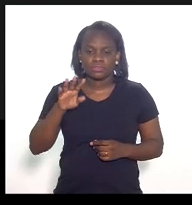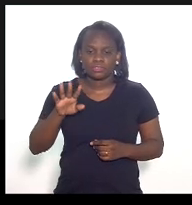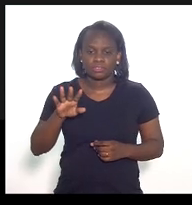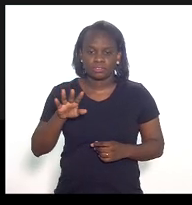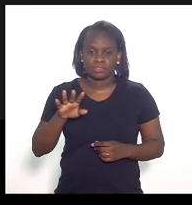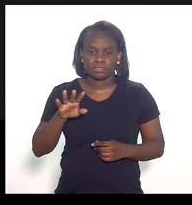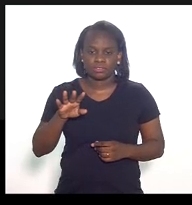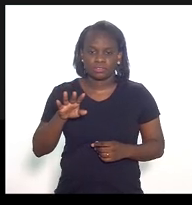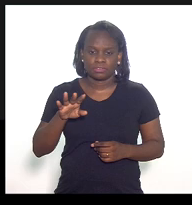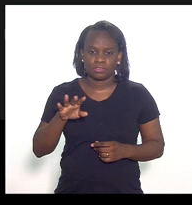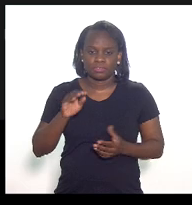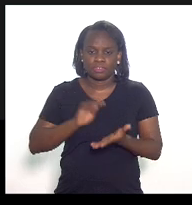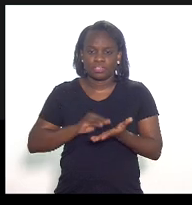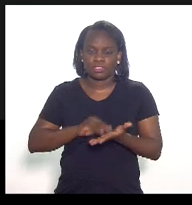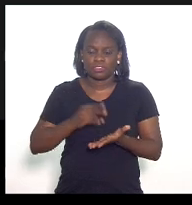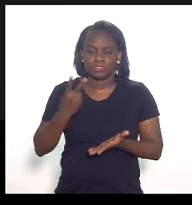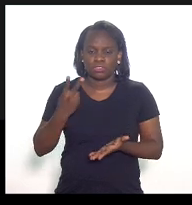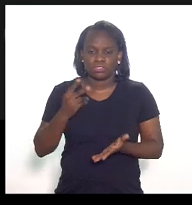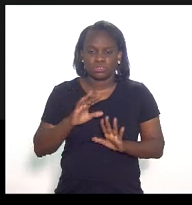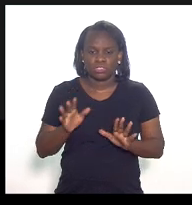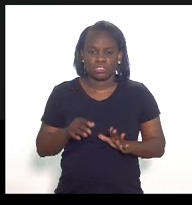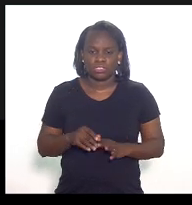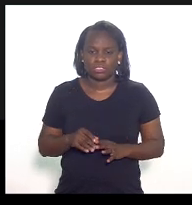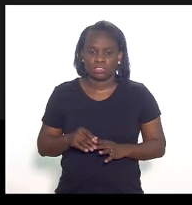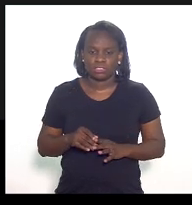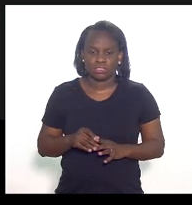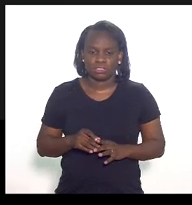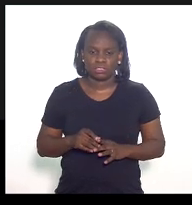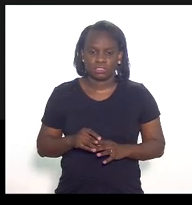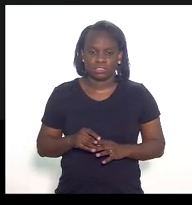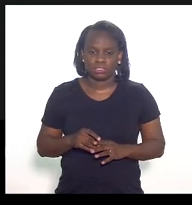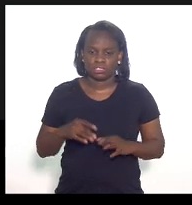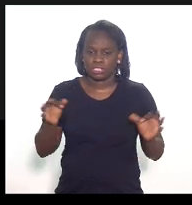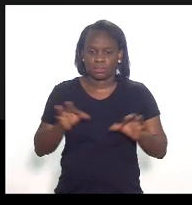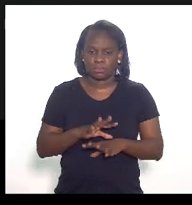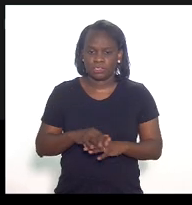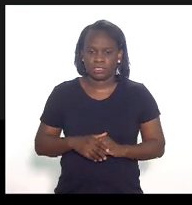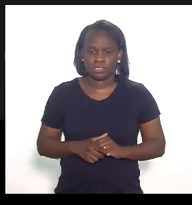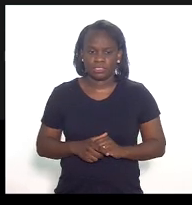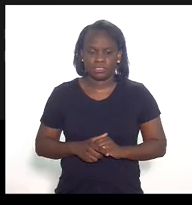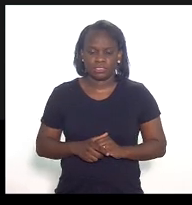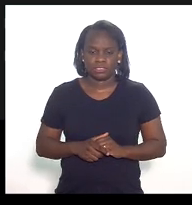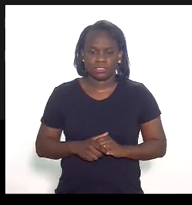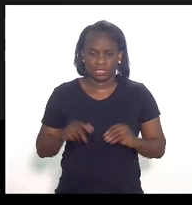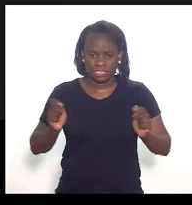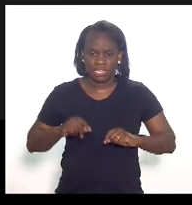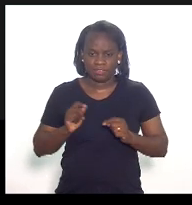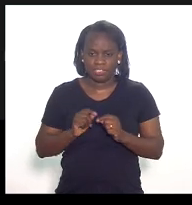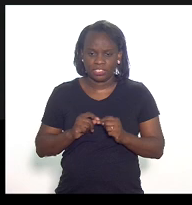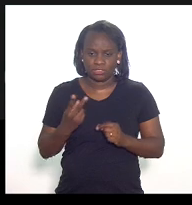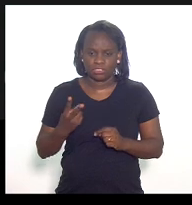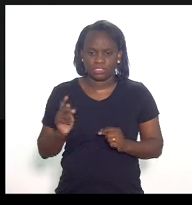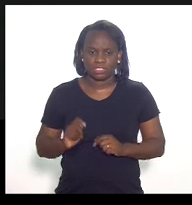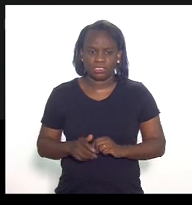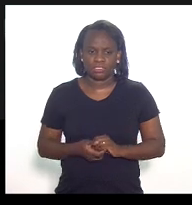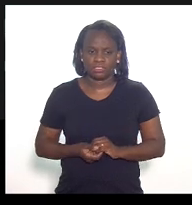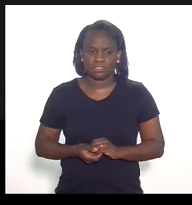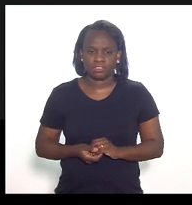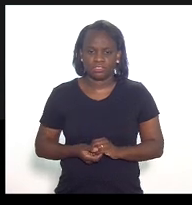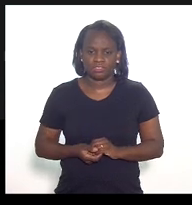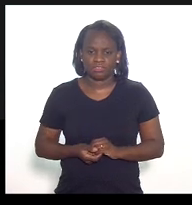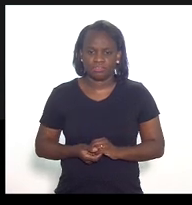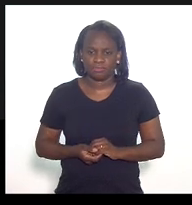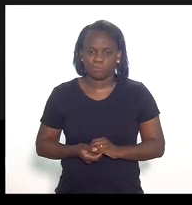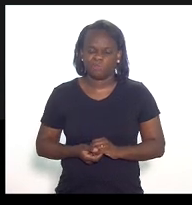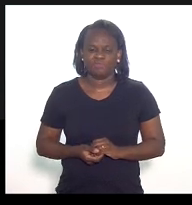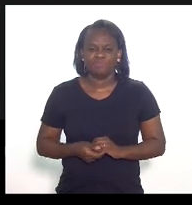terminar, faltam dois itens para terminar essa sessão. Faltam só dois itens. Quem vai terminar de sessão? Dá para fazer os dois. Dá para